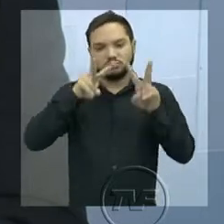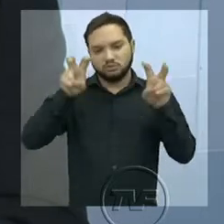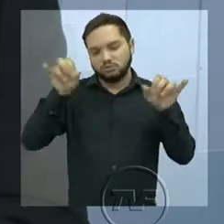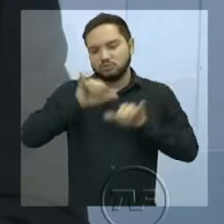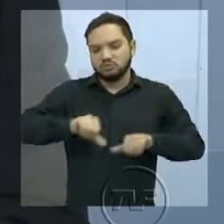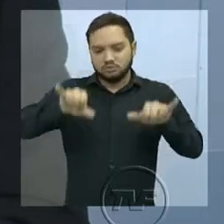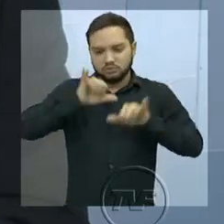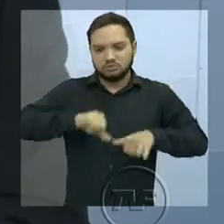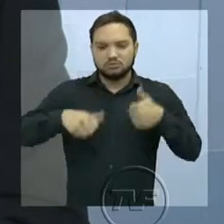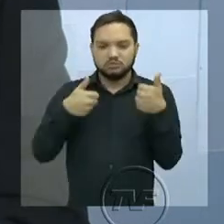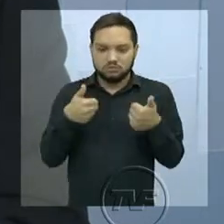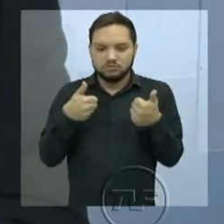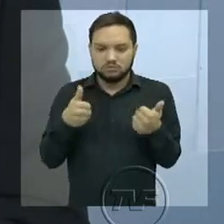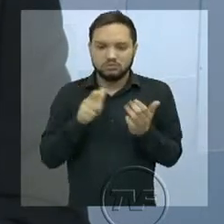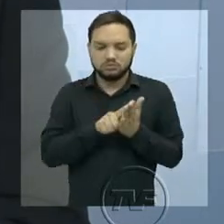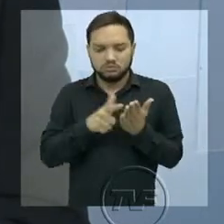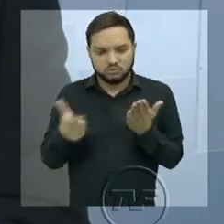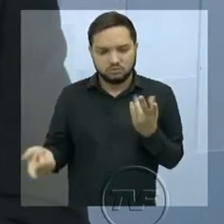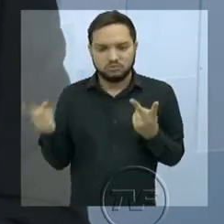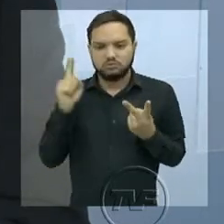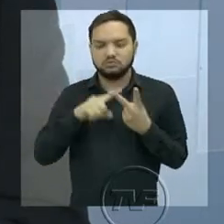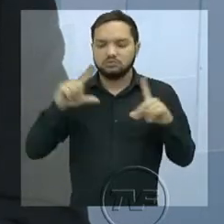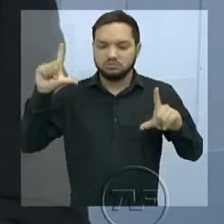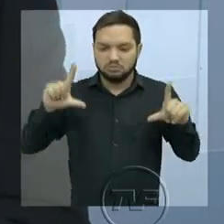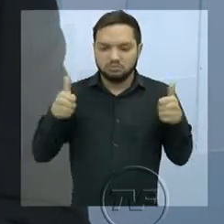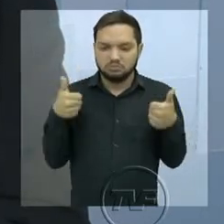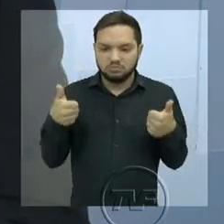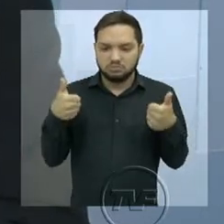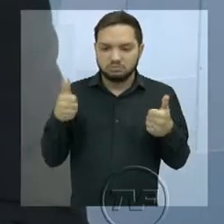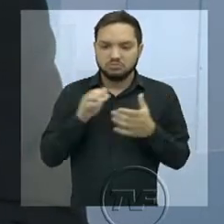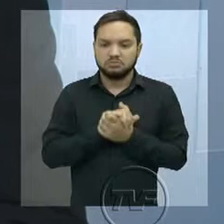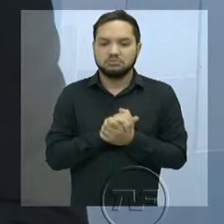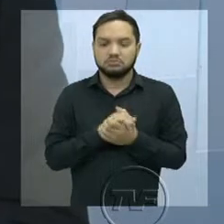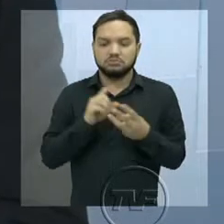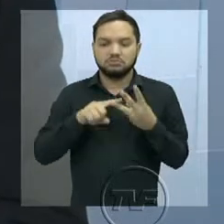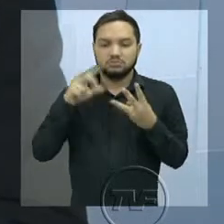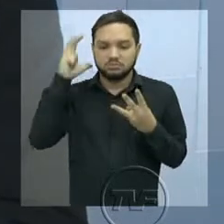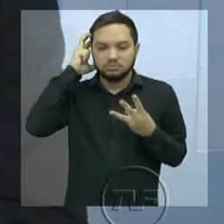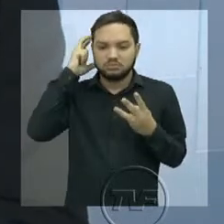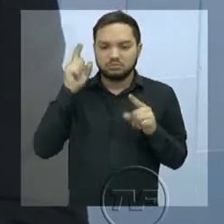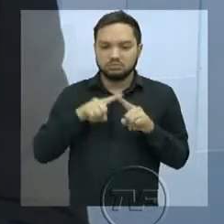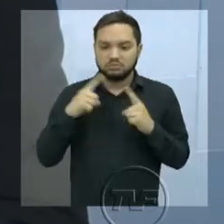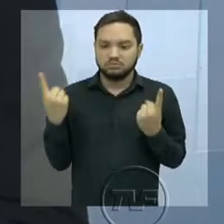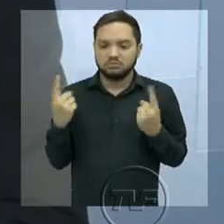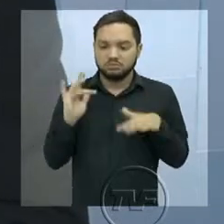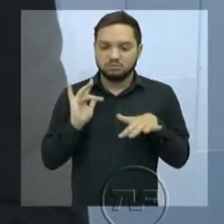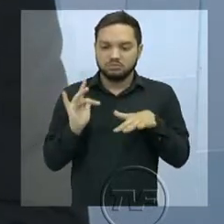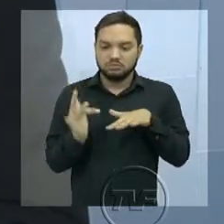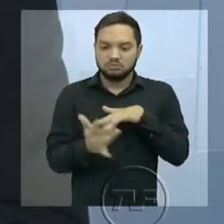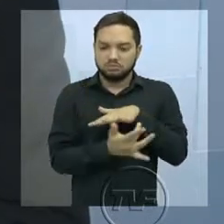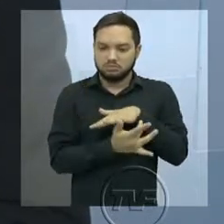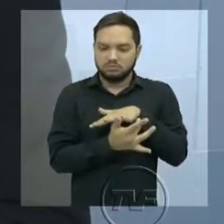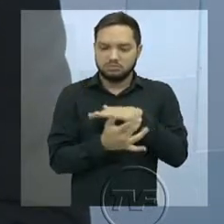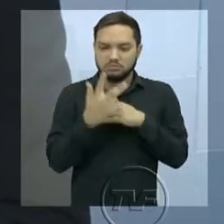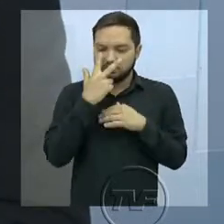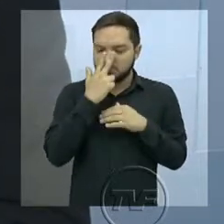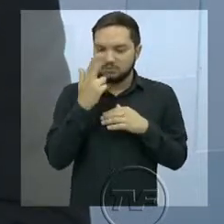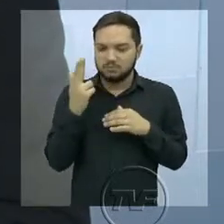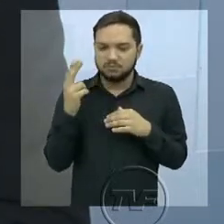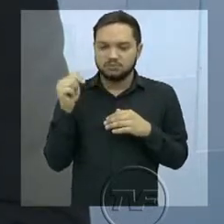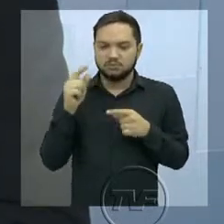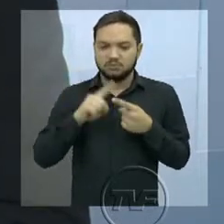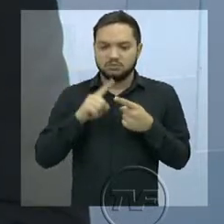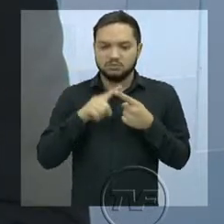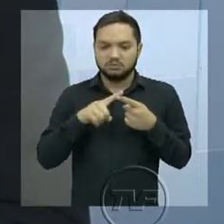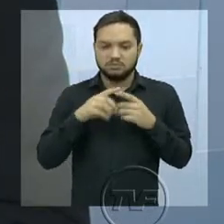primazia, sai bem nos jornais escritos, sai bem na televisão, sai bem até no rádio, mas nas redes sociais e nos veículos